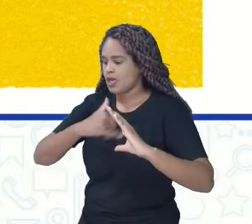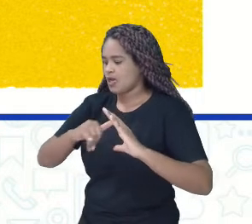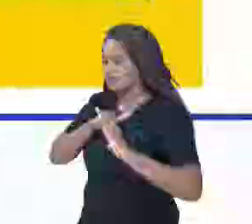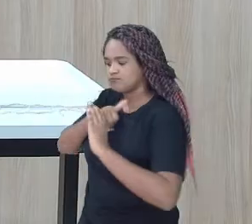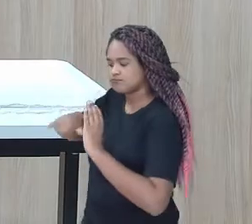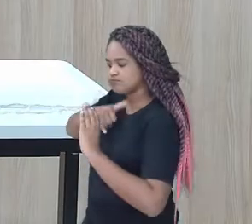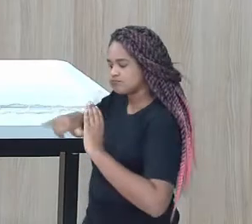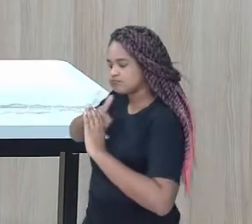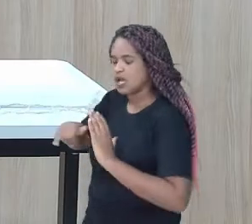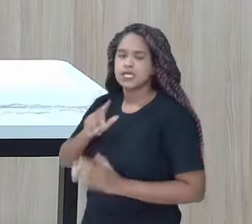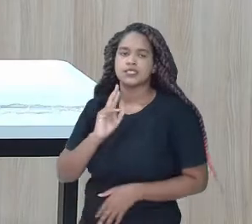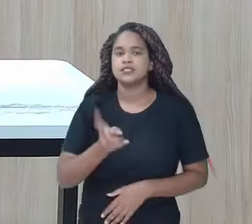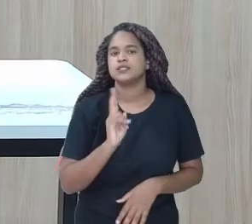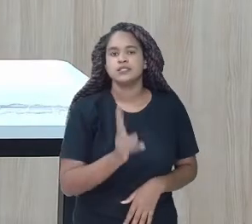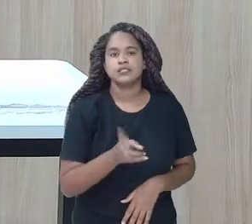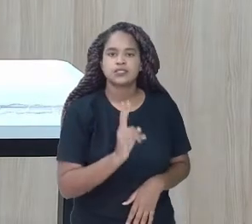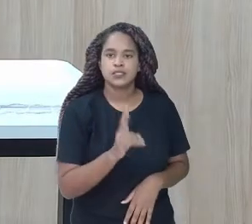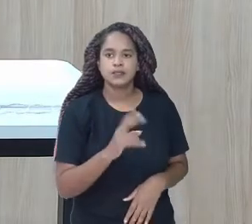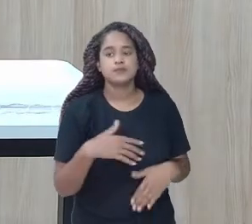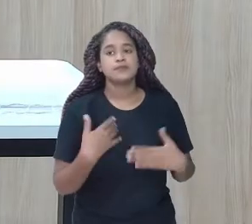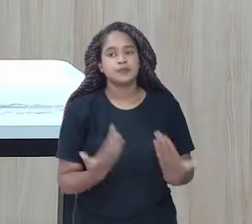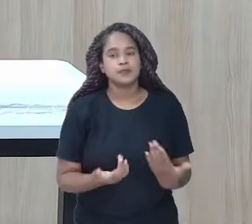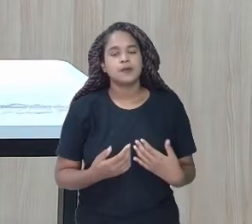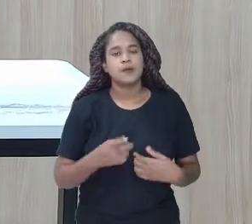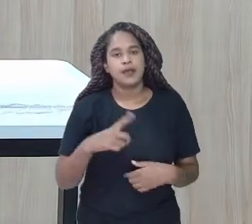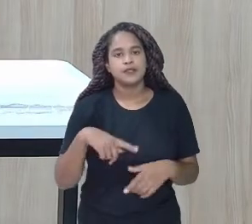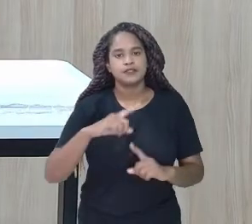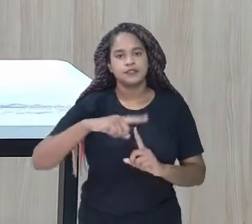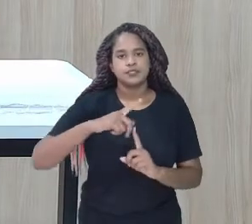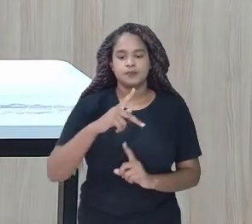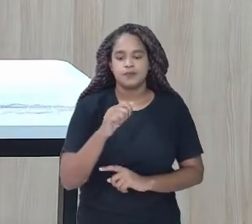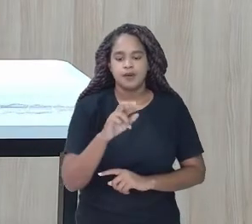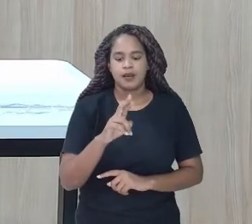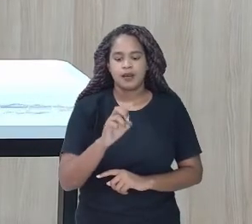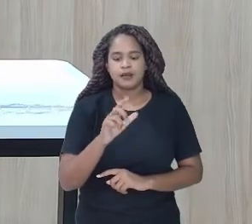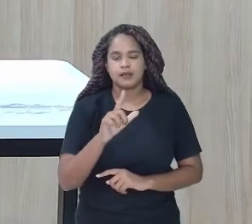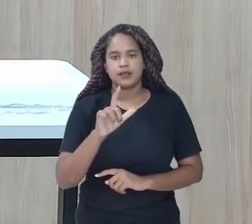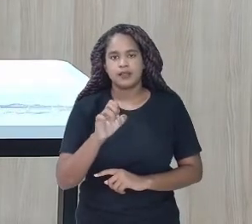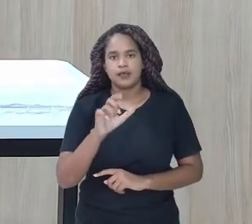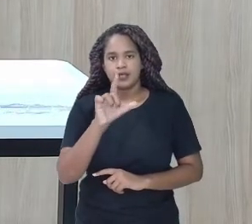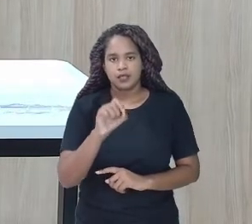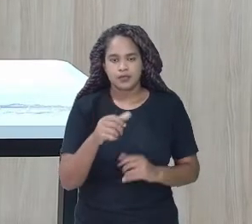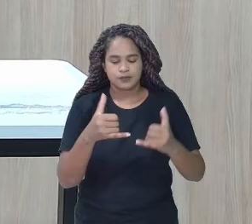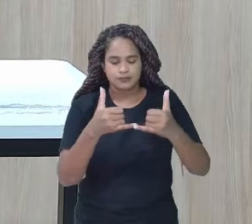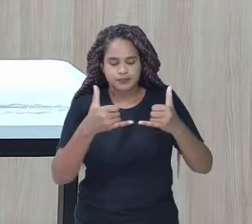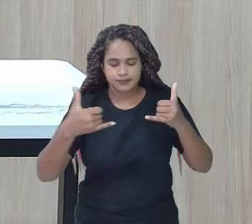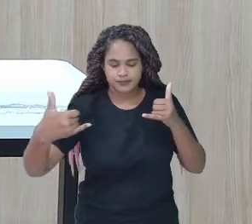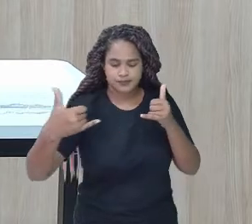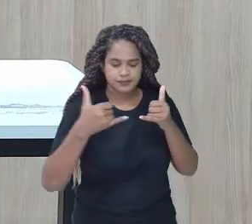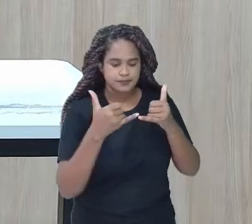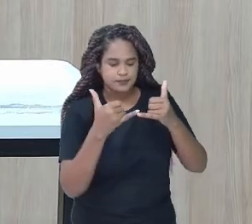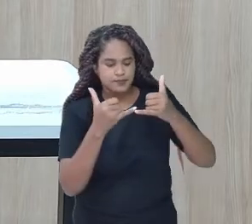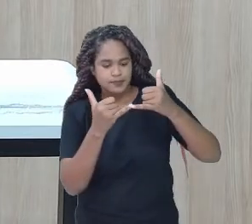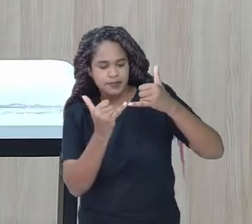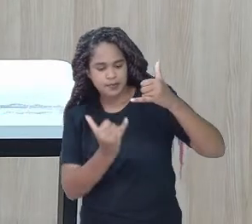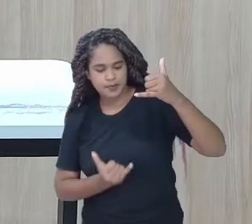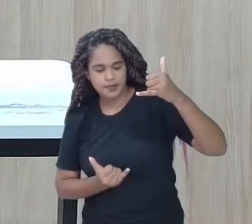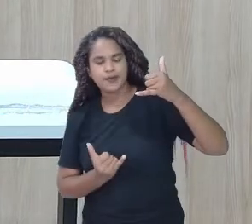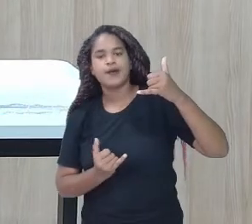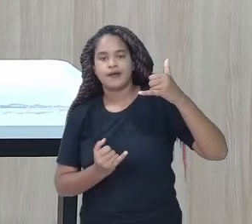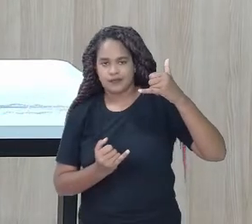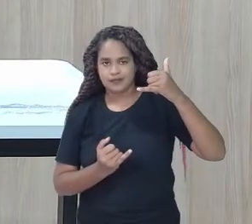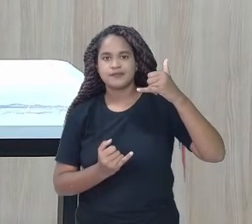essa constante elétrica em todos os pontos, esse circuito ele é dividido e ele é chamado